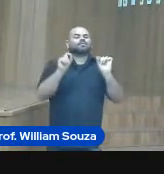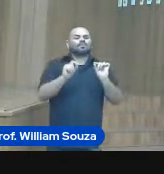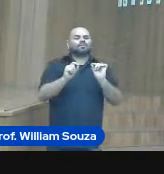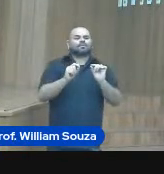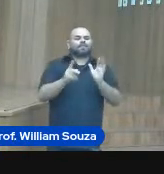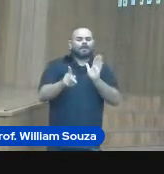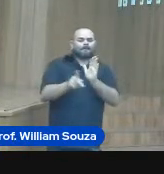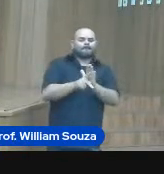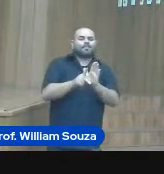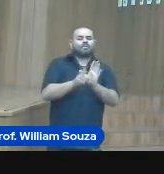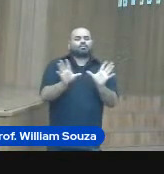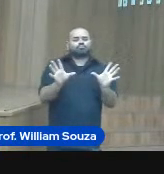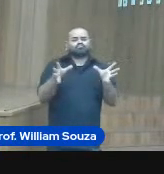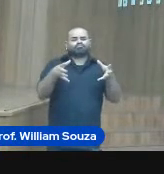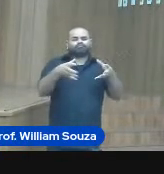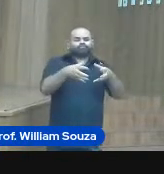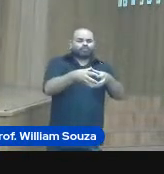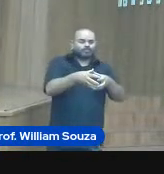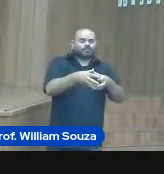colonial.